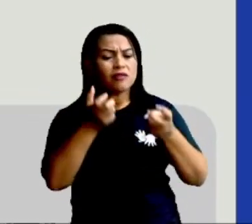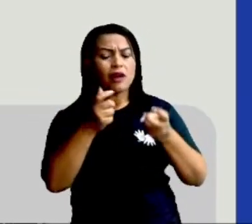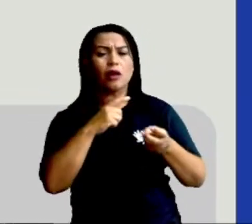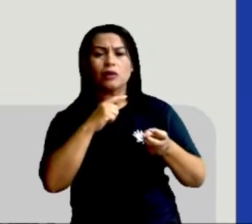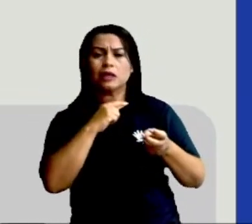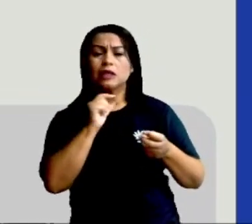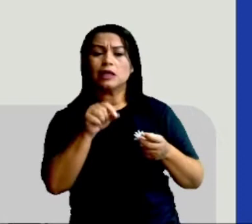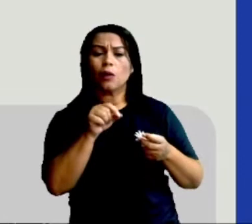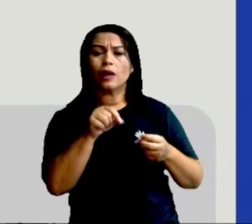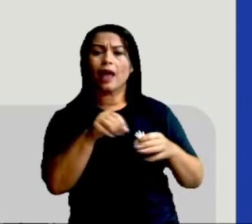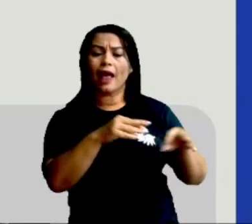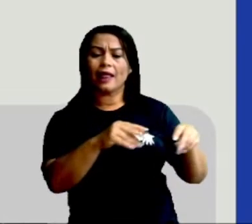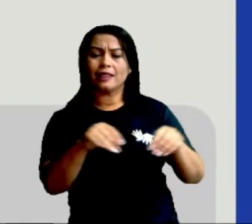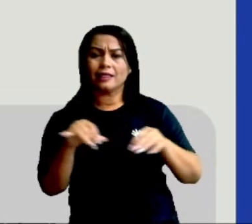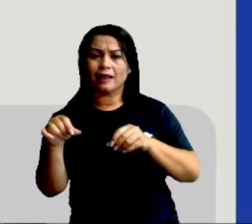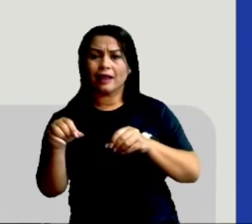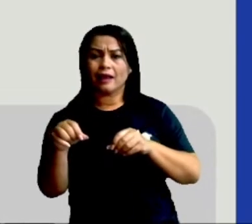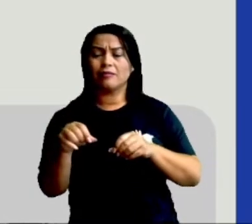os cafezais.